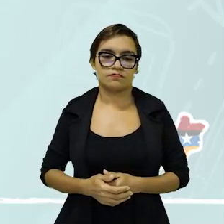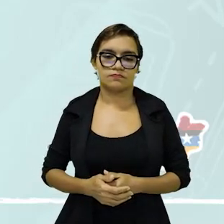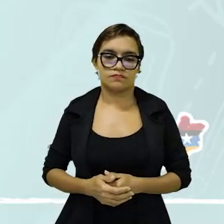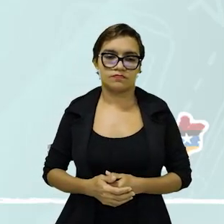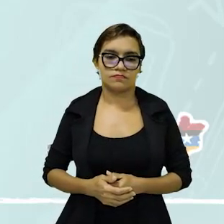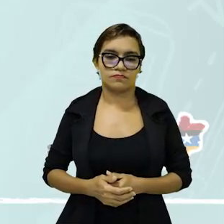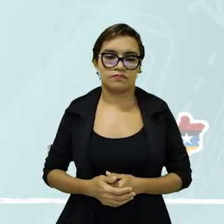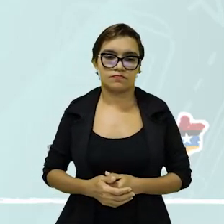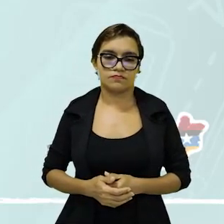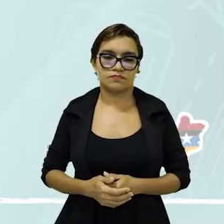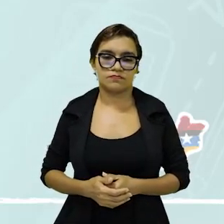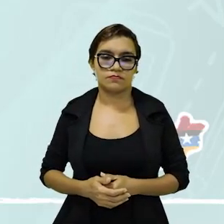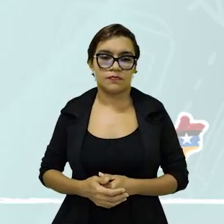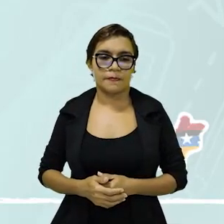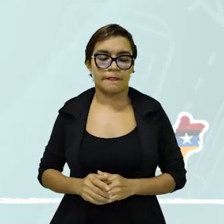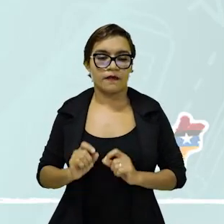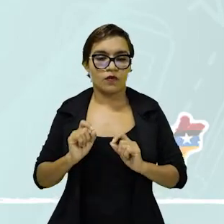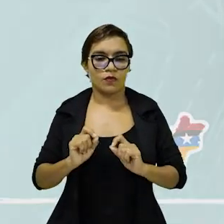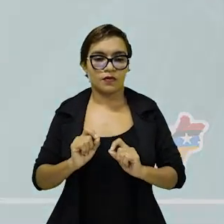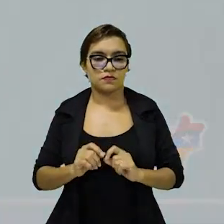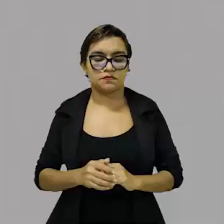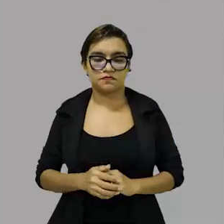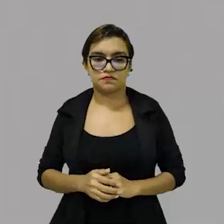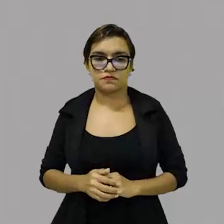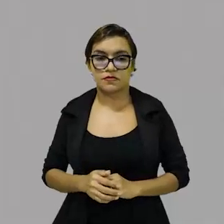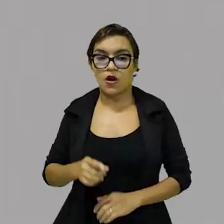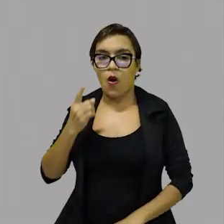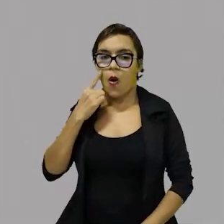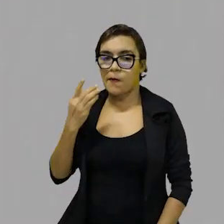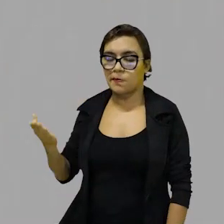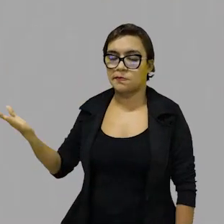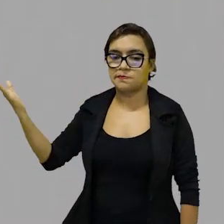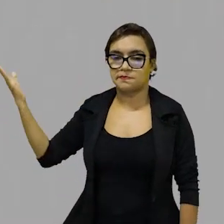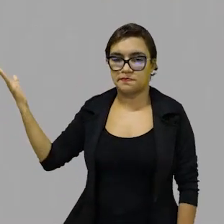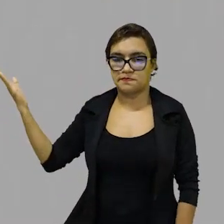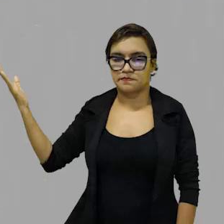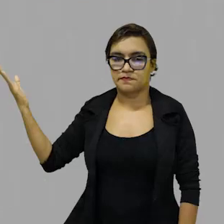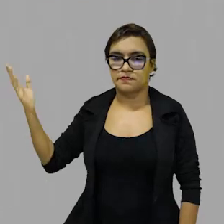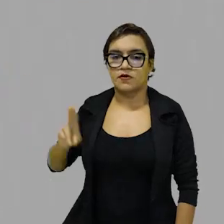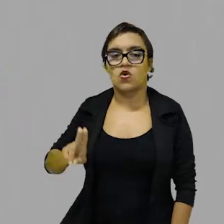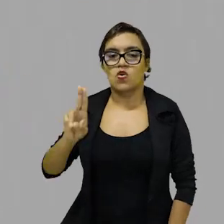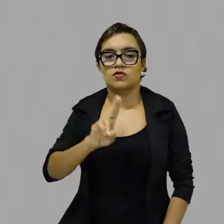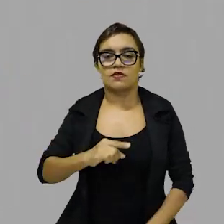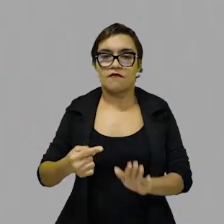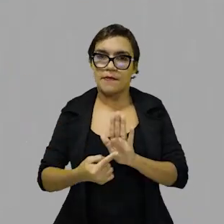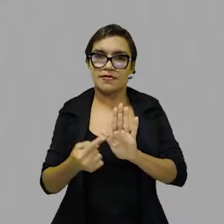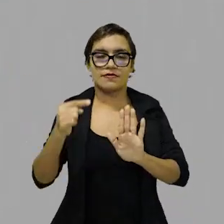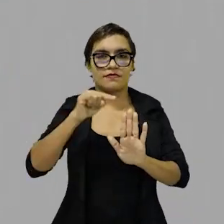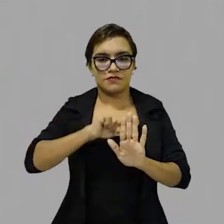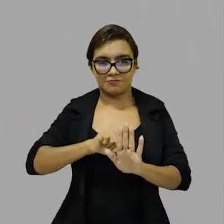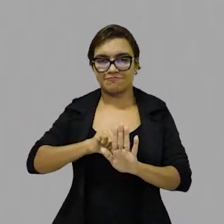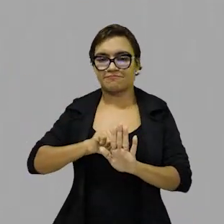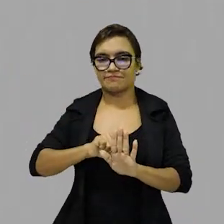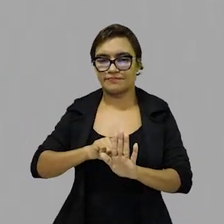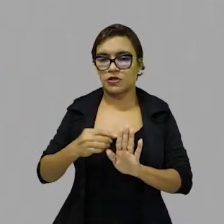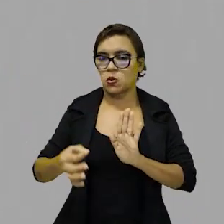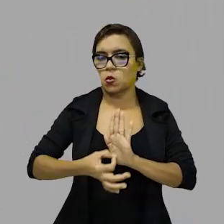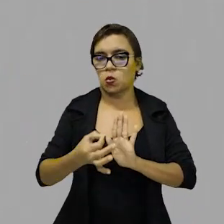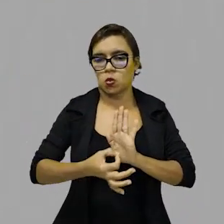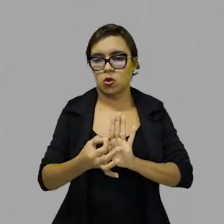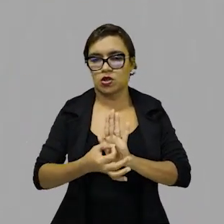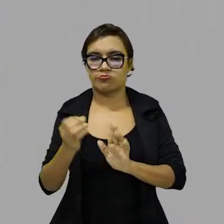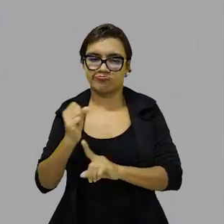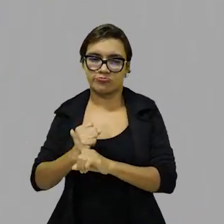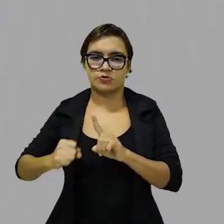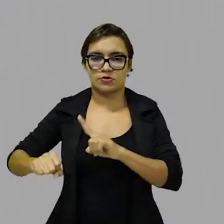coisa bem interessante. O Ensor, ele fazia metáforas com máscaras e multidões como críticas sociais. Eu vou mostrar uma obra dele para